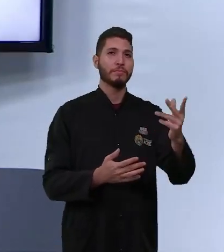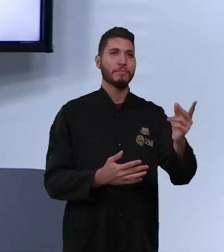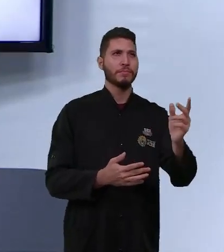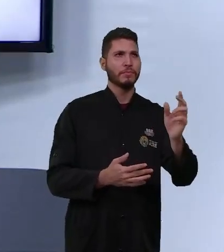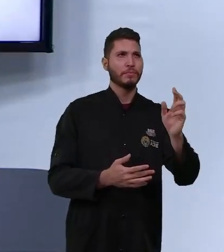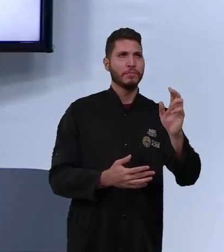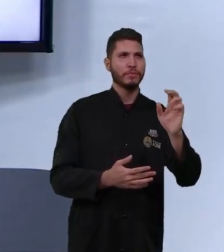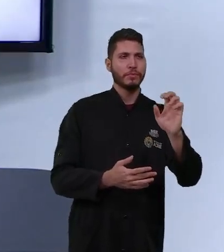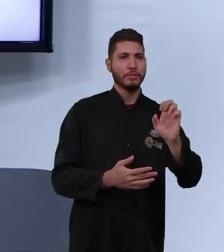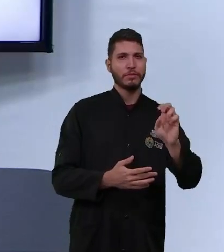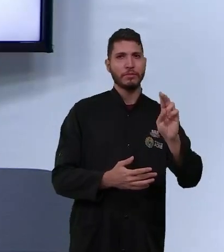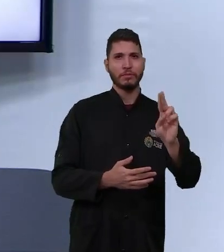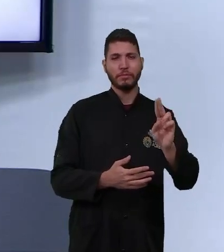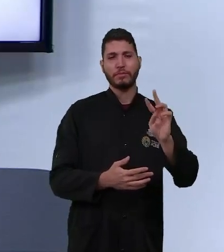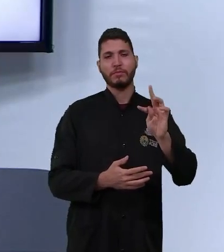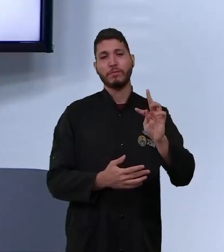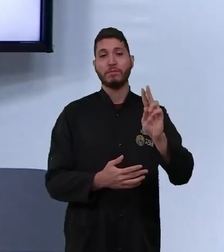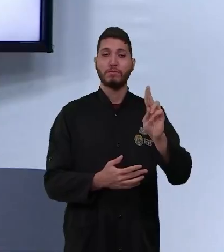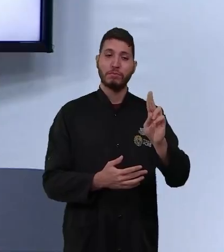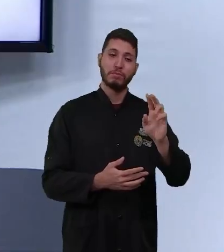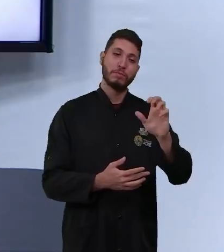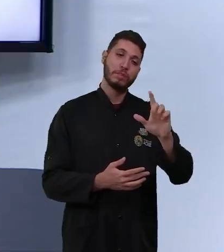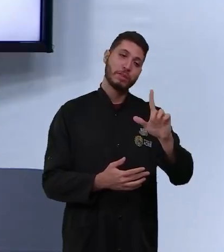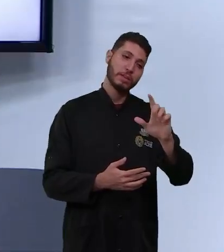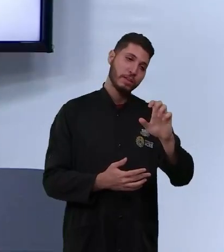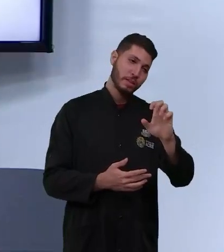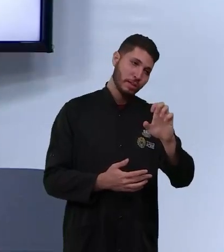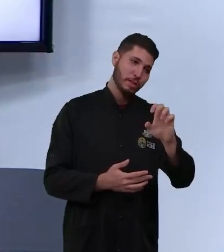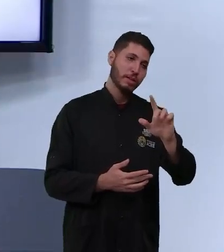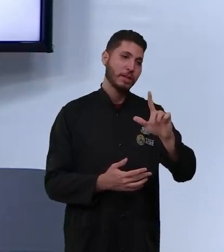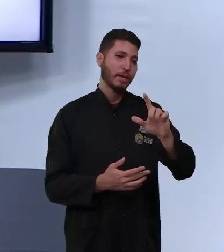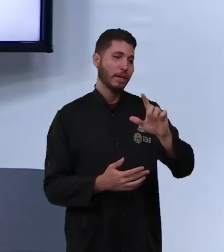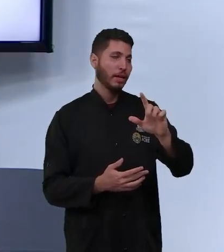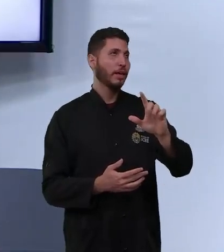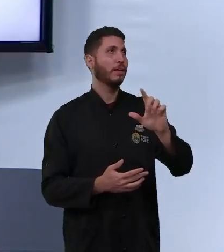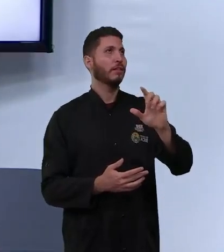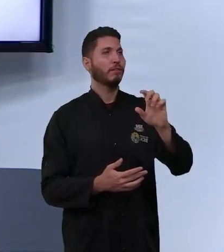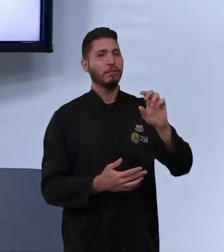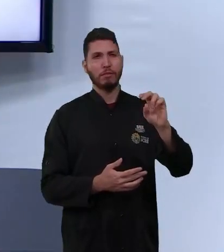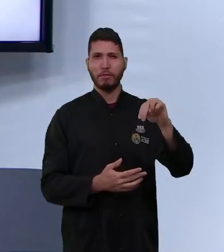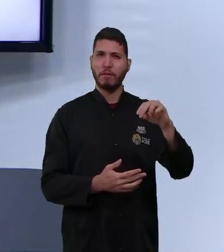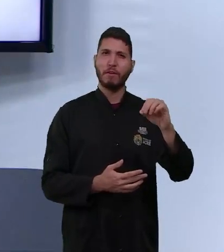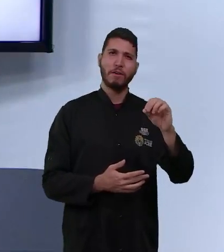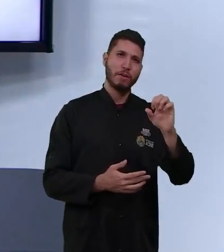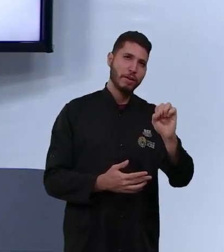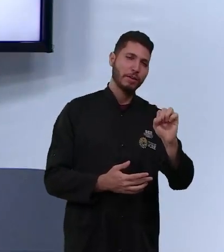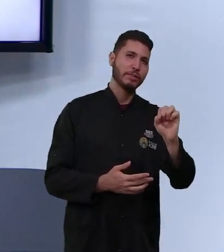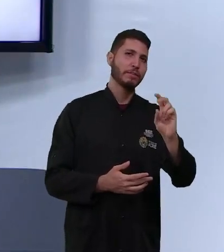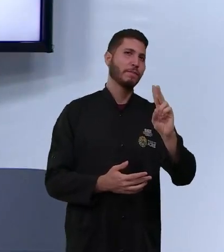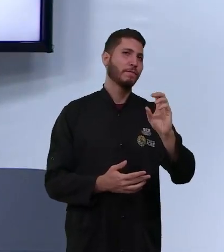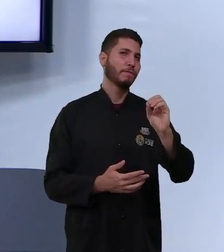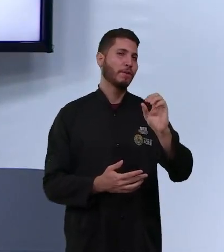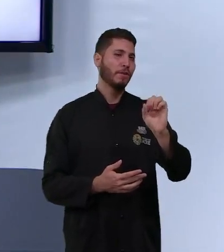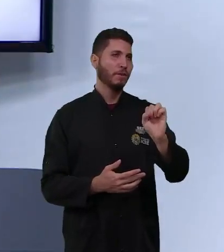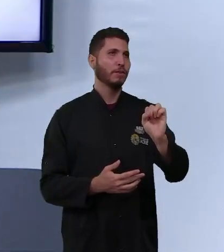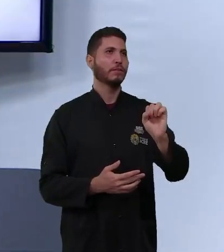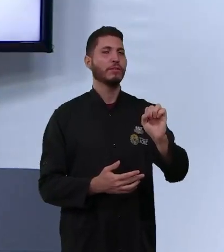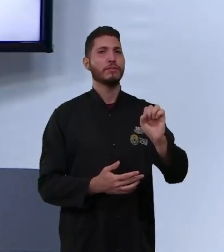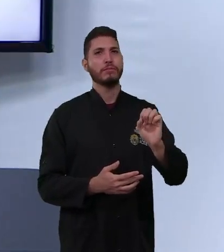eu, tu, ele, nós, vós, eles e elas, e também